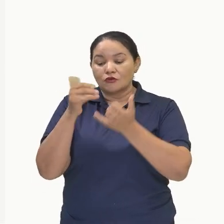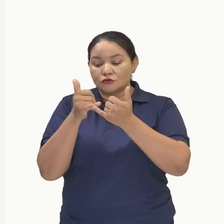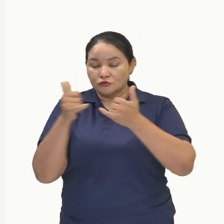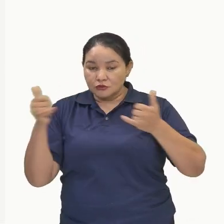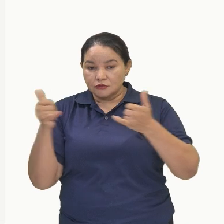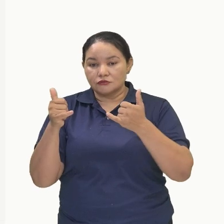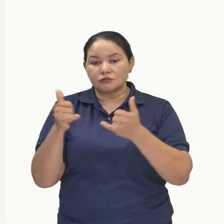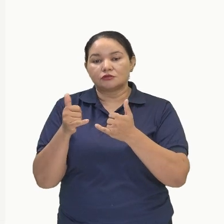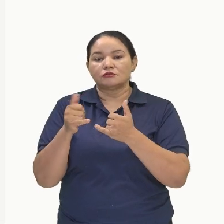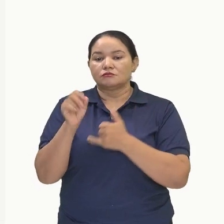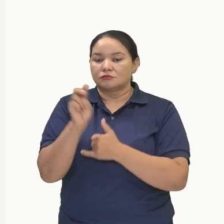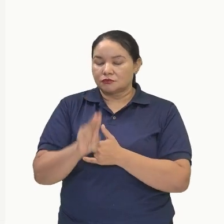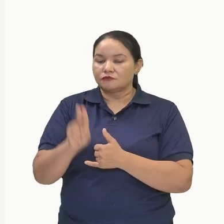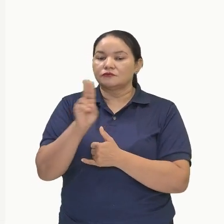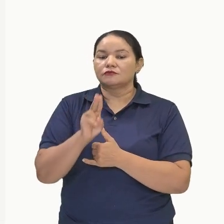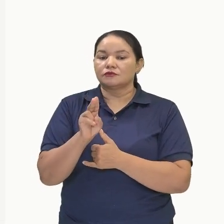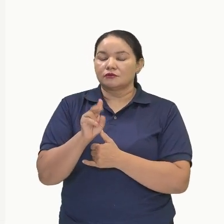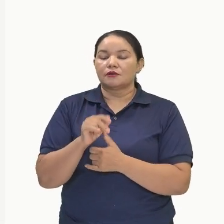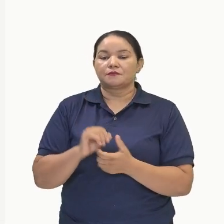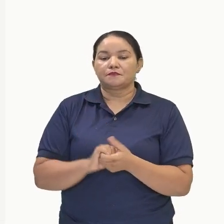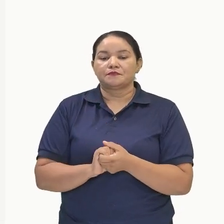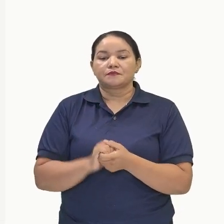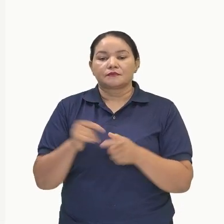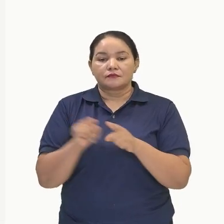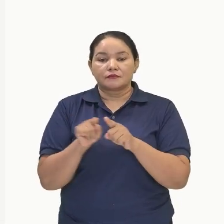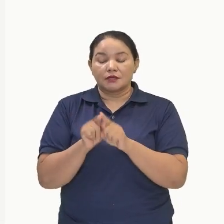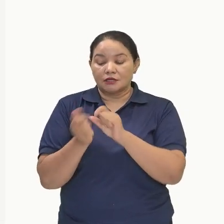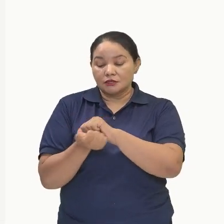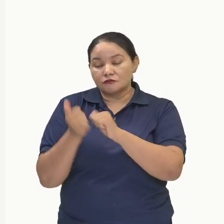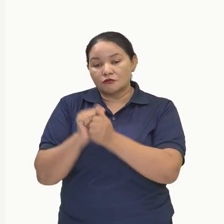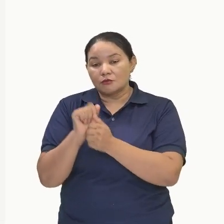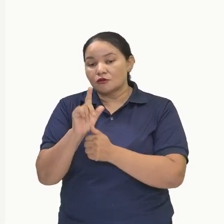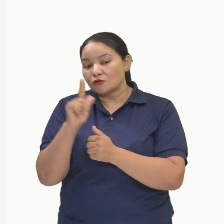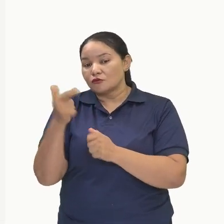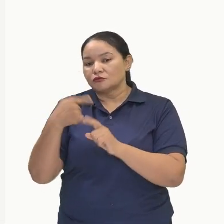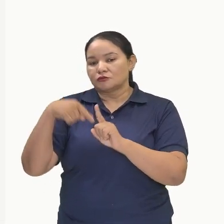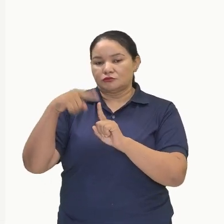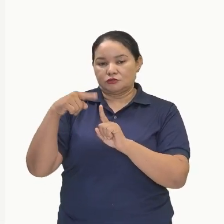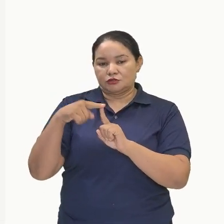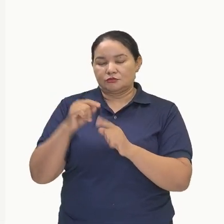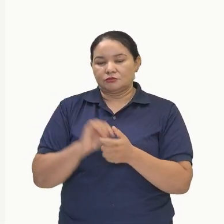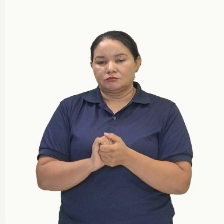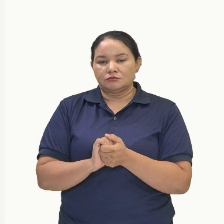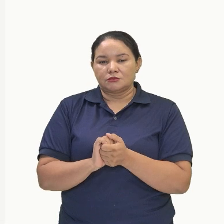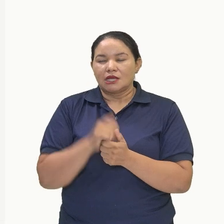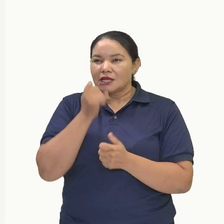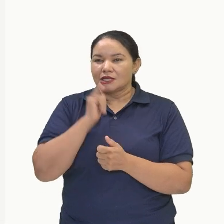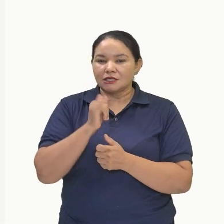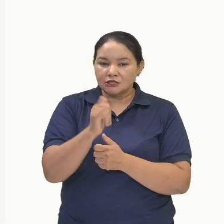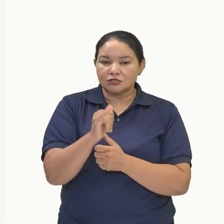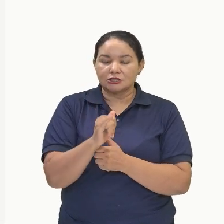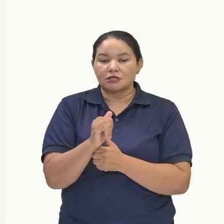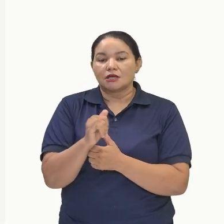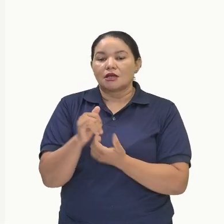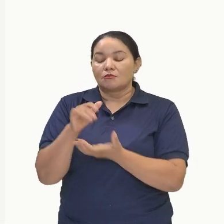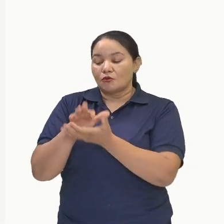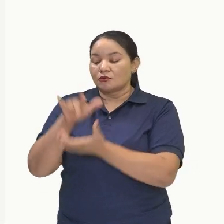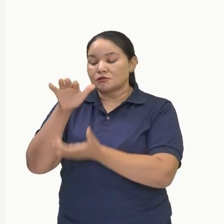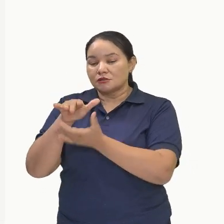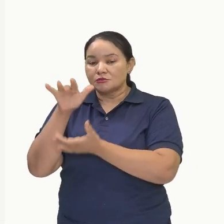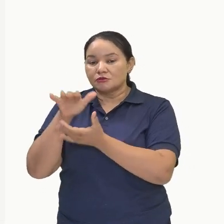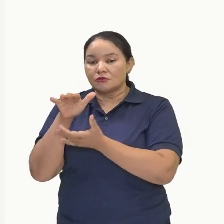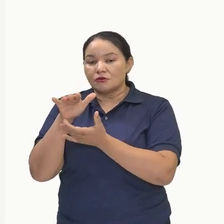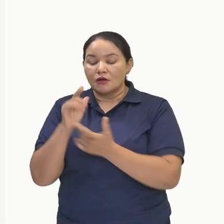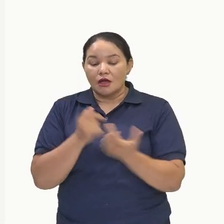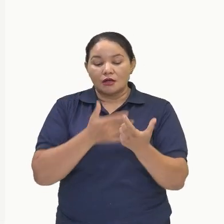energia elétrica para funcionar e transformar em outra modalidade. Quem fornece energia para o receptor é o gerador.